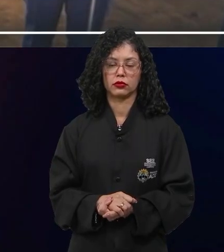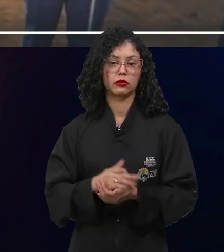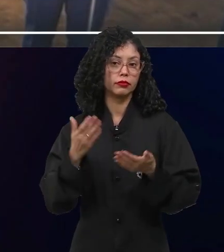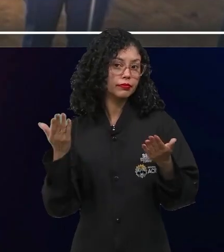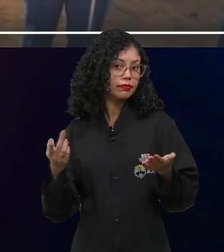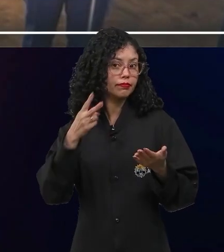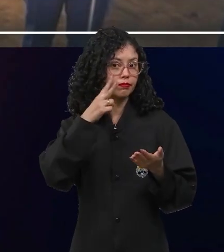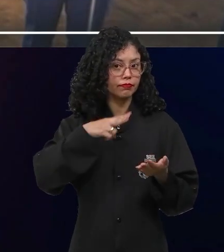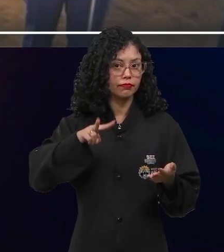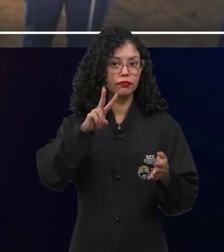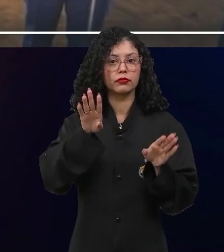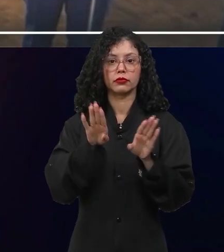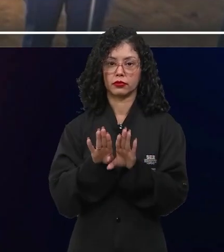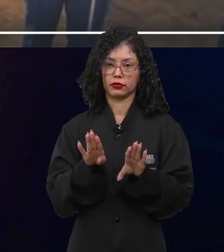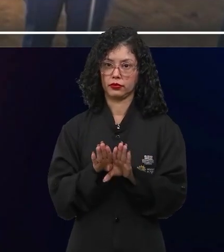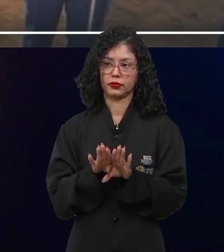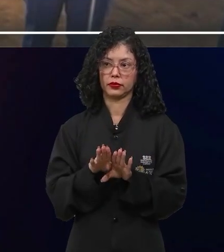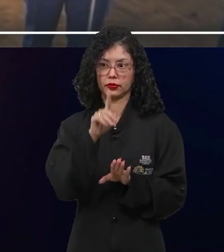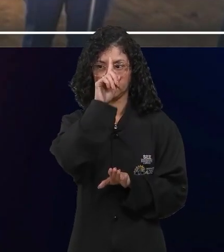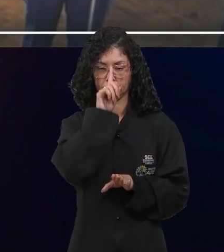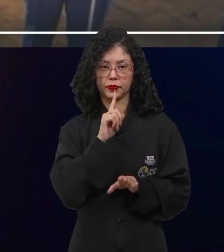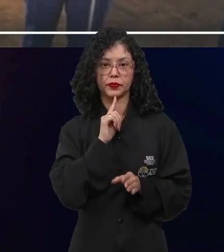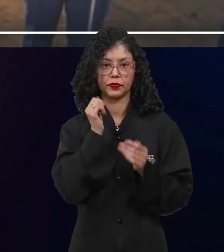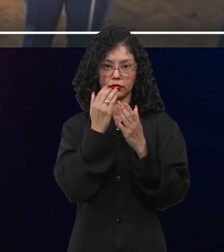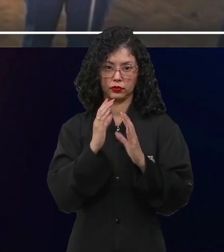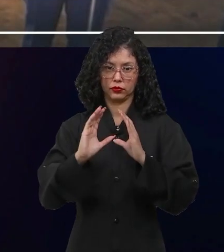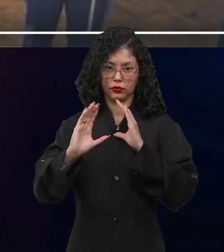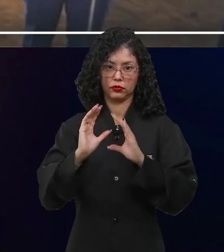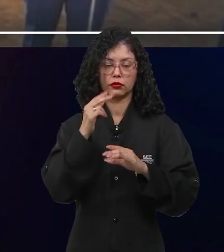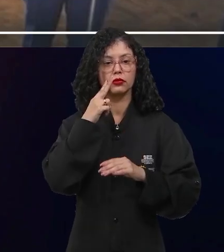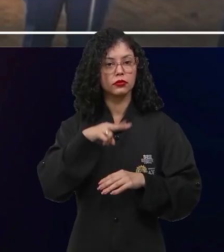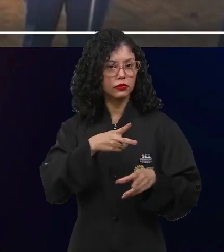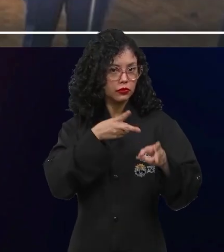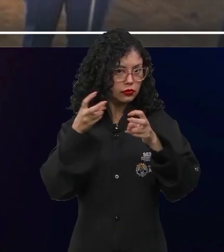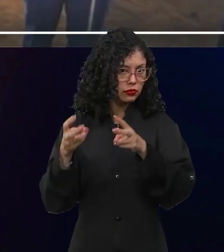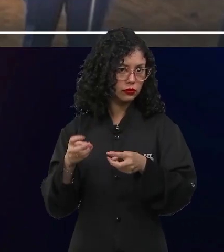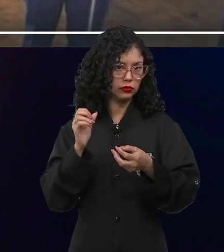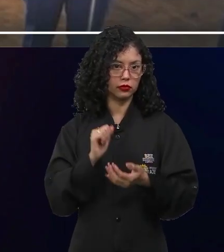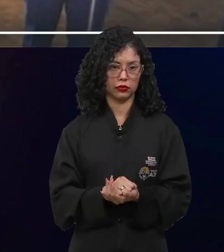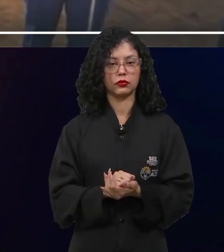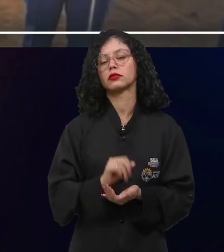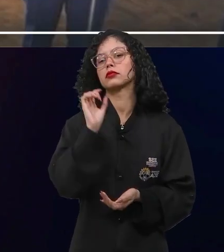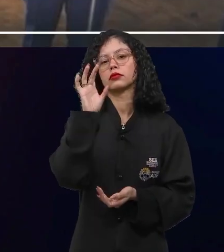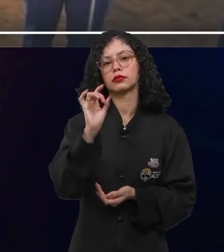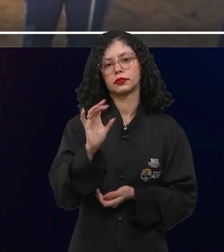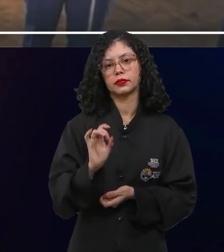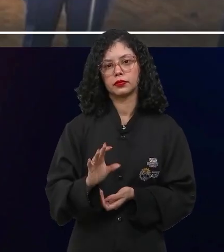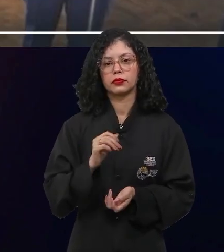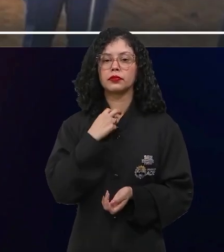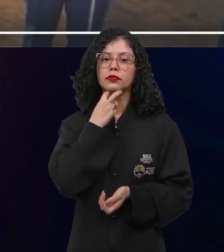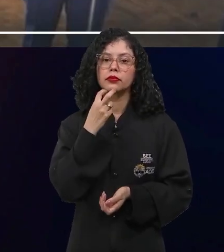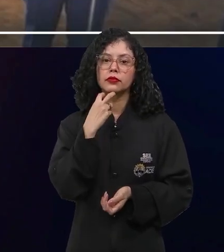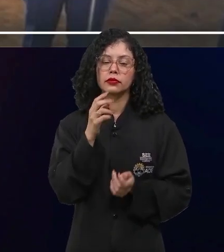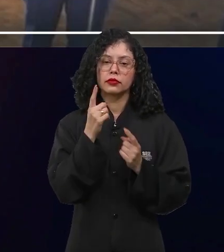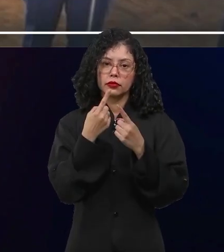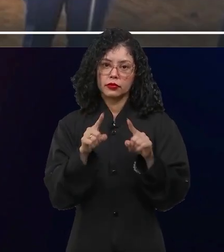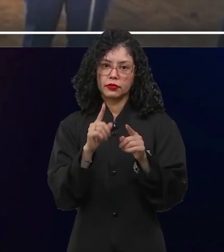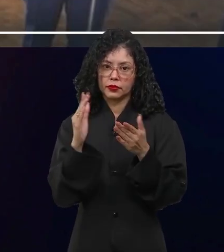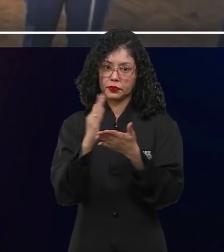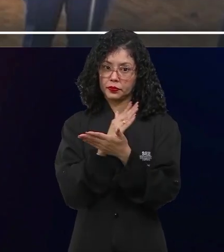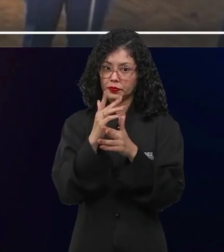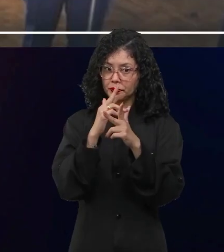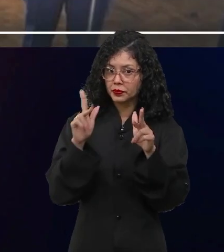Então, se você observar aí nessa canção, você percebe que cada voz canta